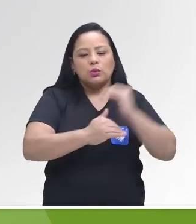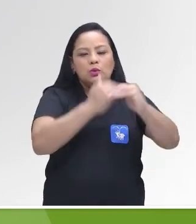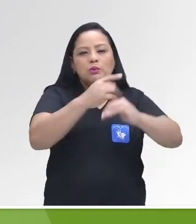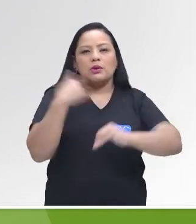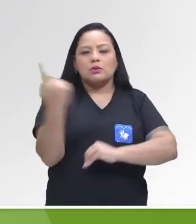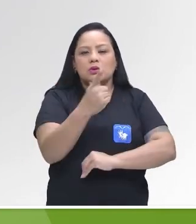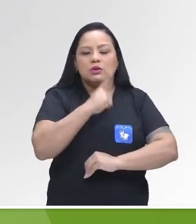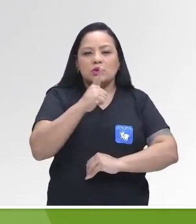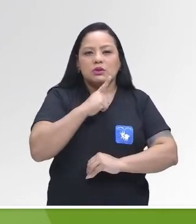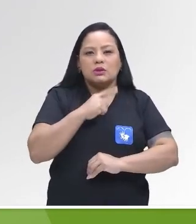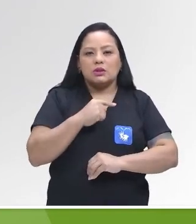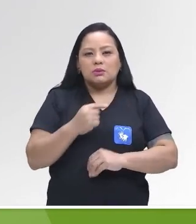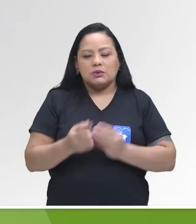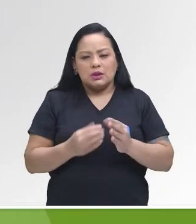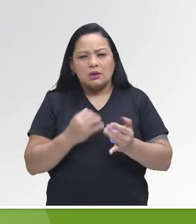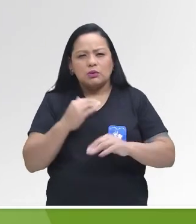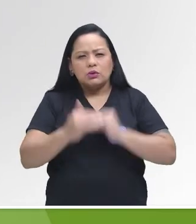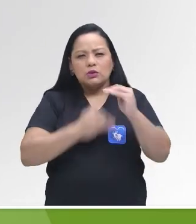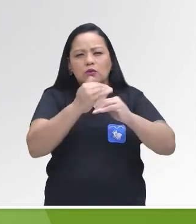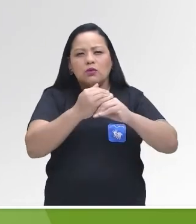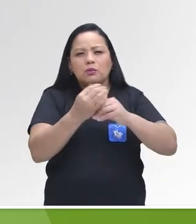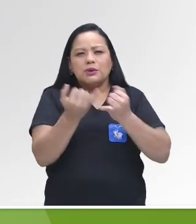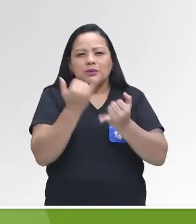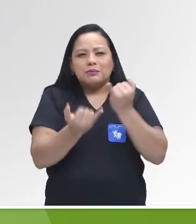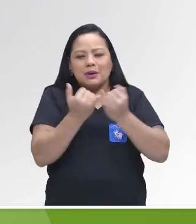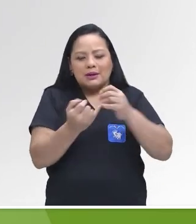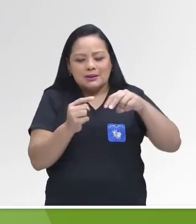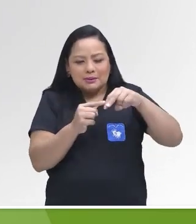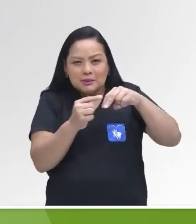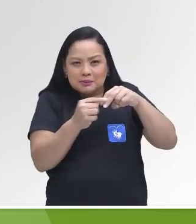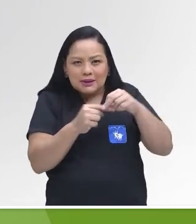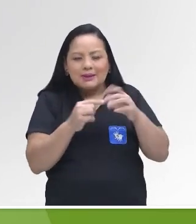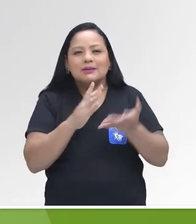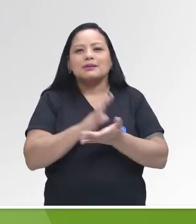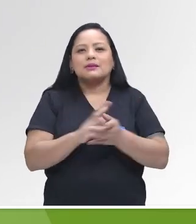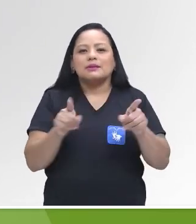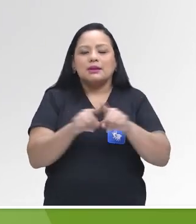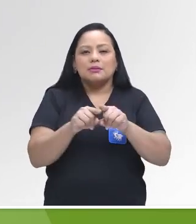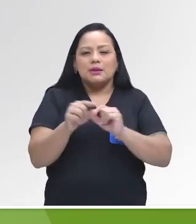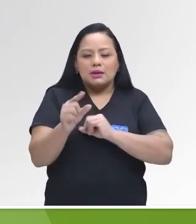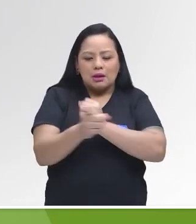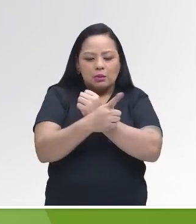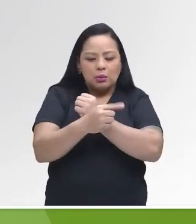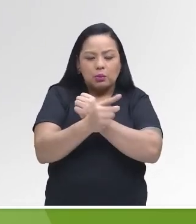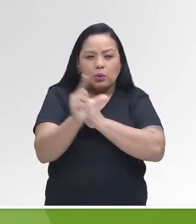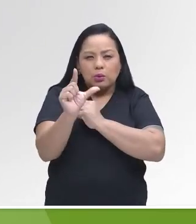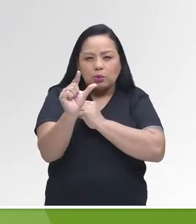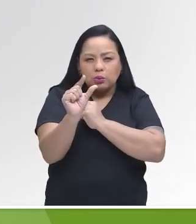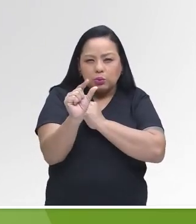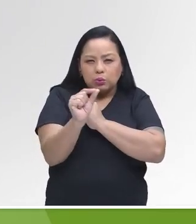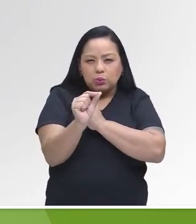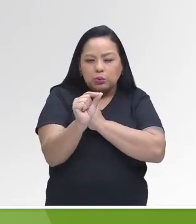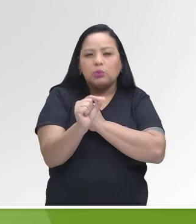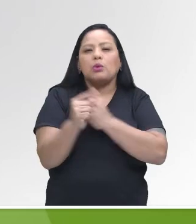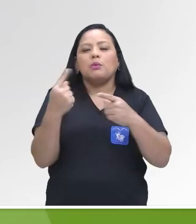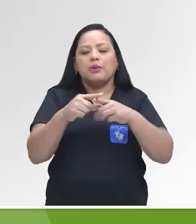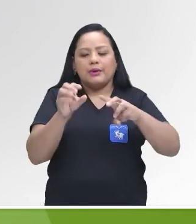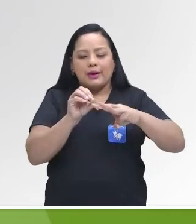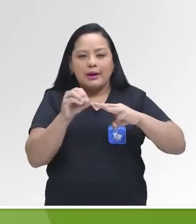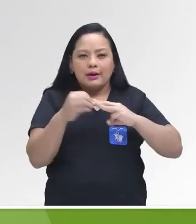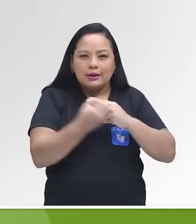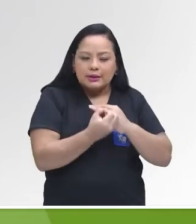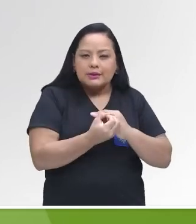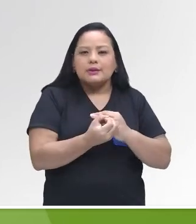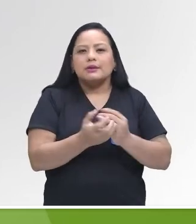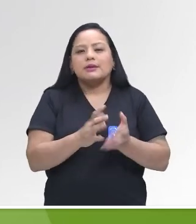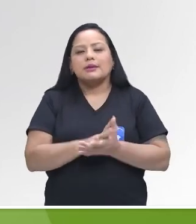as patinhas crescendo, né, como eu mostrei para vocês, e aí a cauda vai diminuindo, porque ali as suas células vão